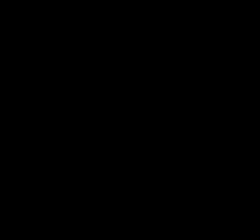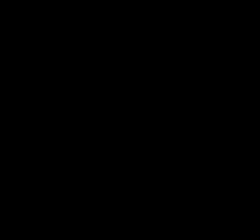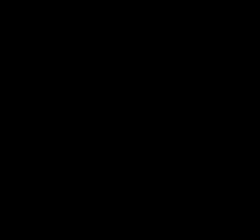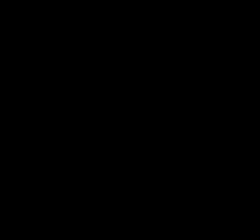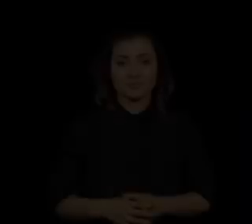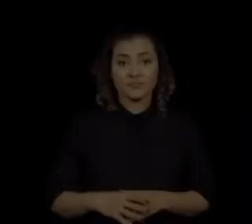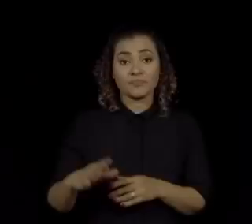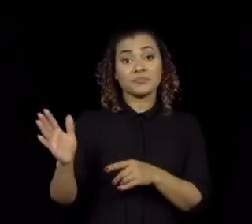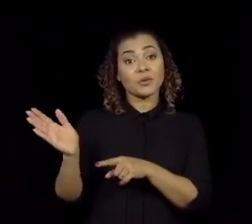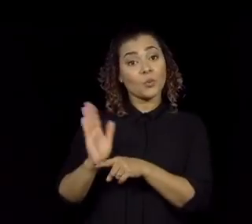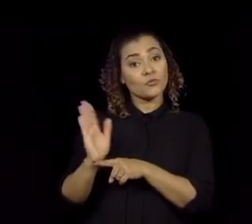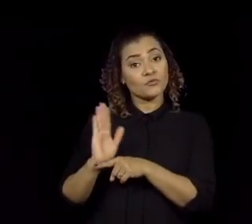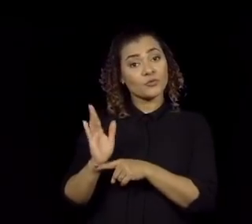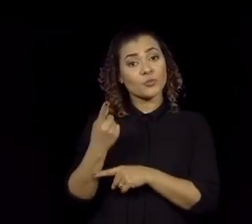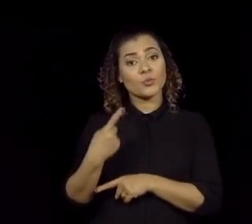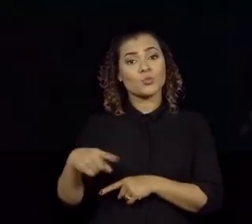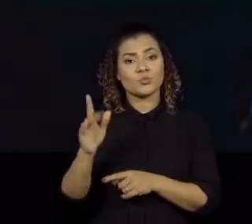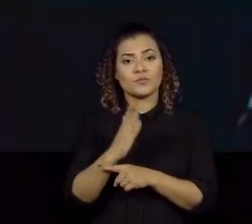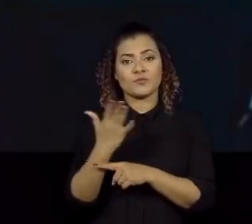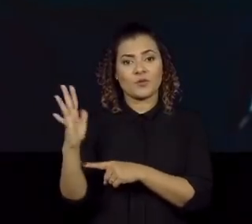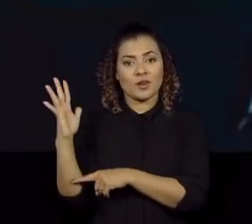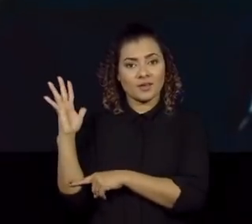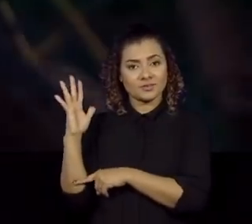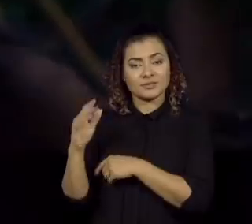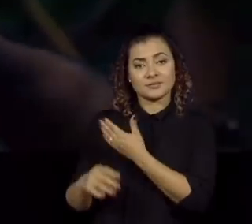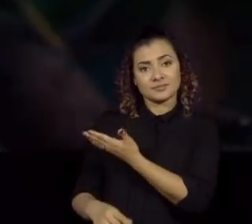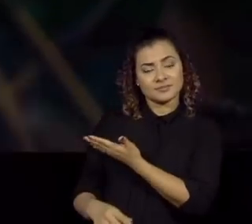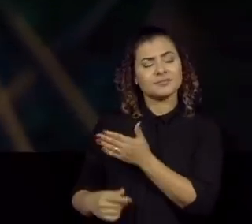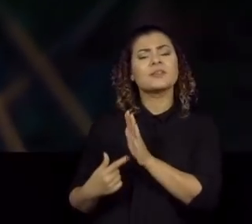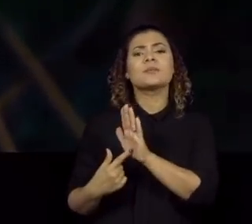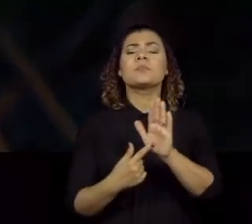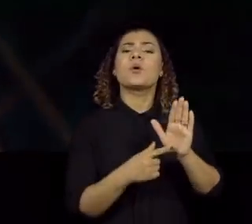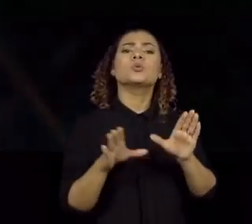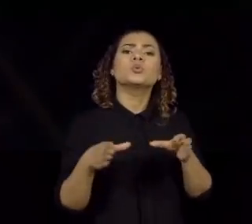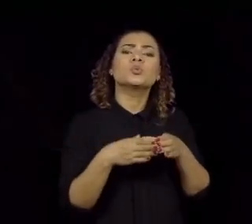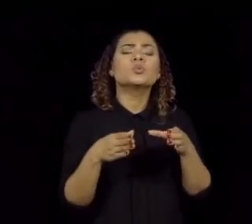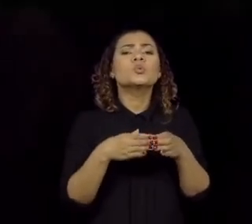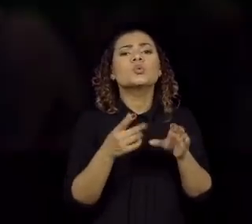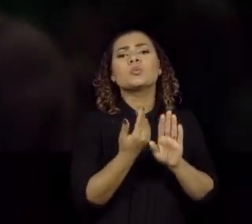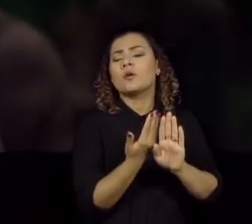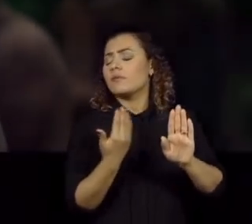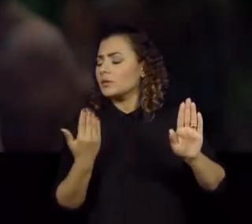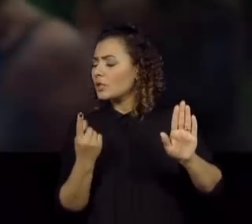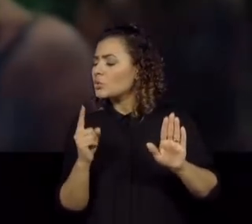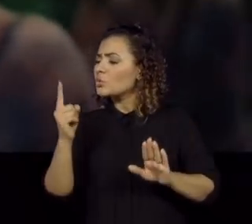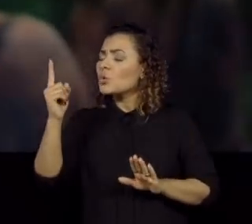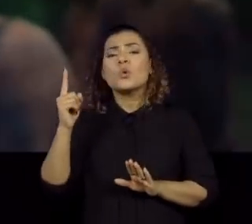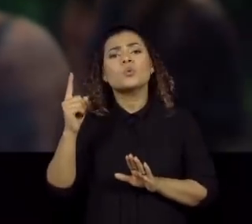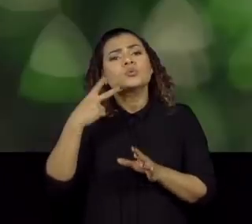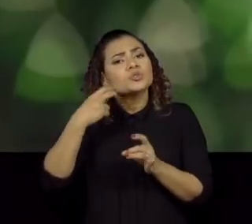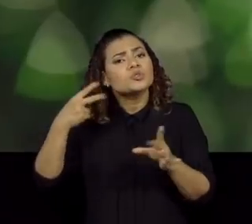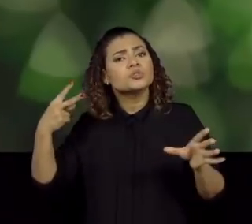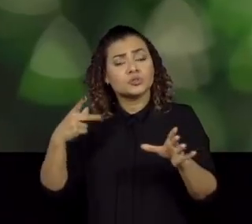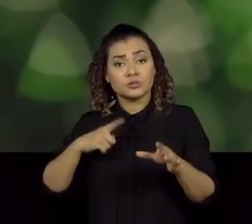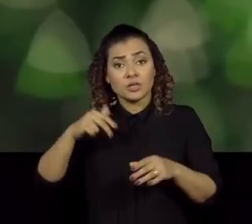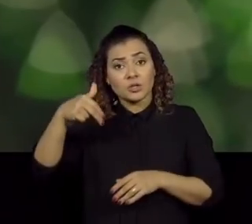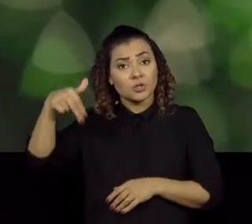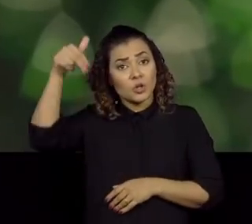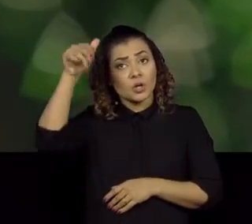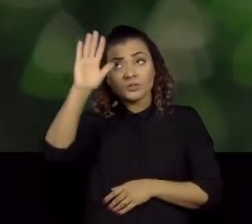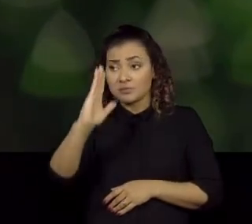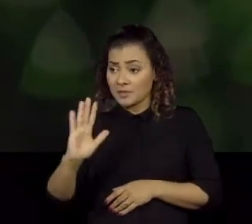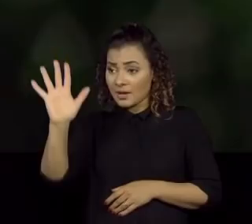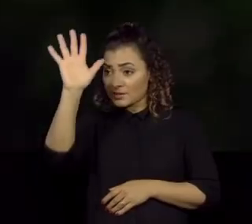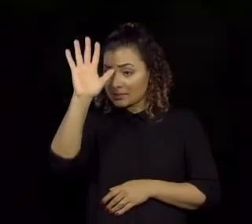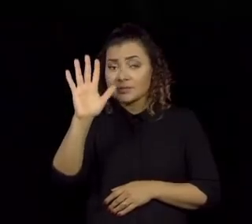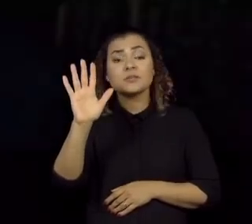O filme A Última Floresta mostra o cotidiano de um grupo isolado de indígenas que vive entre o norte do Brasil,